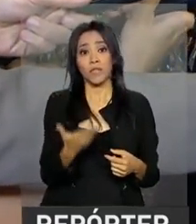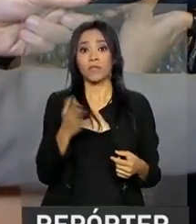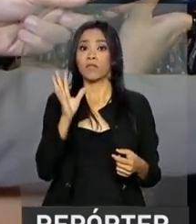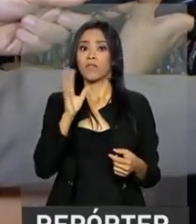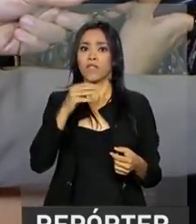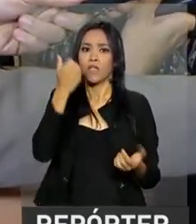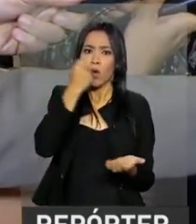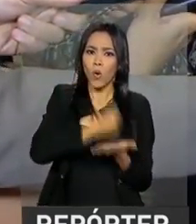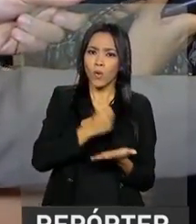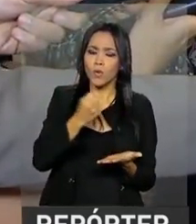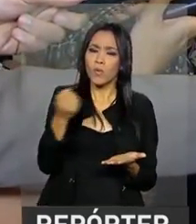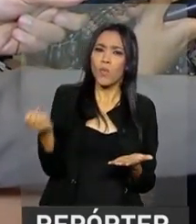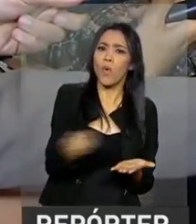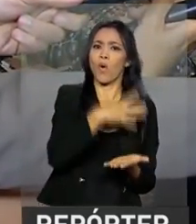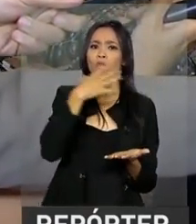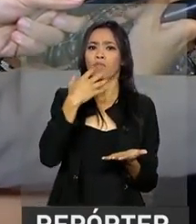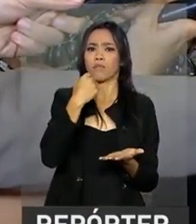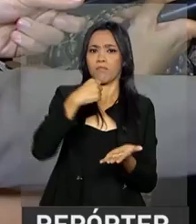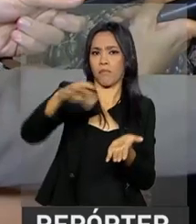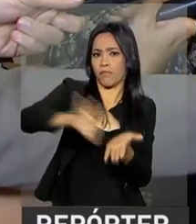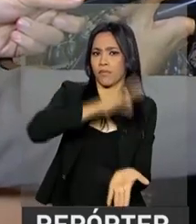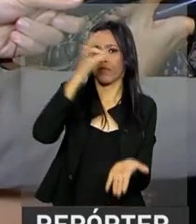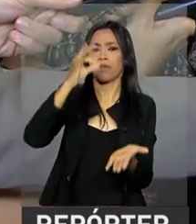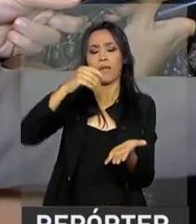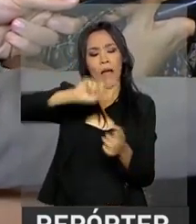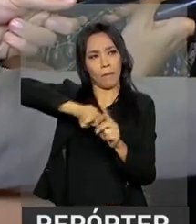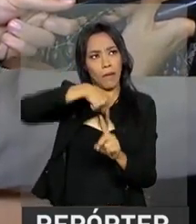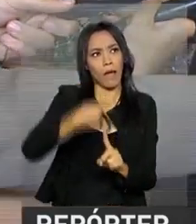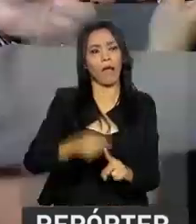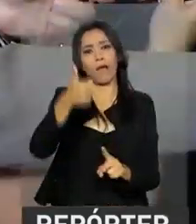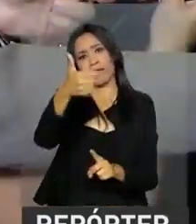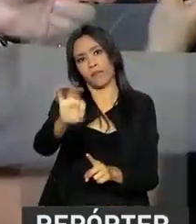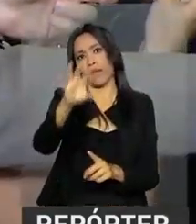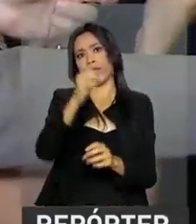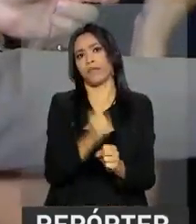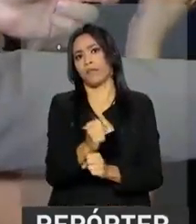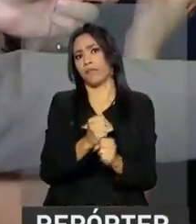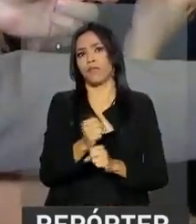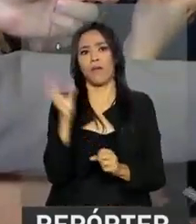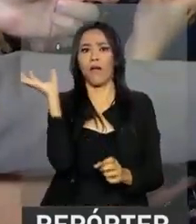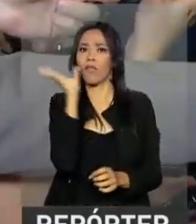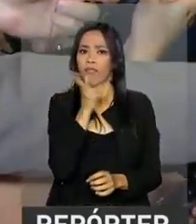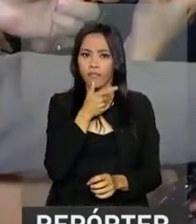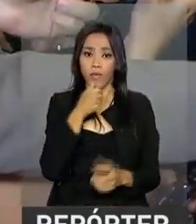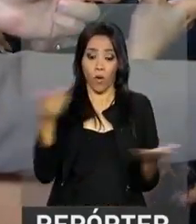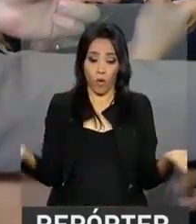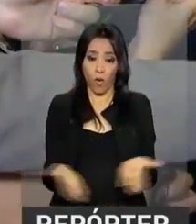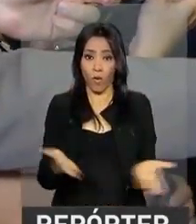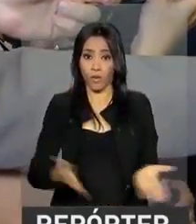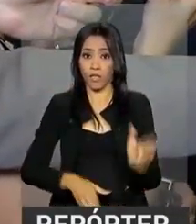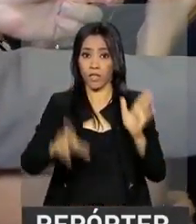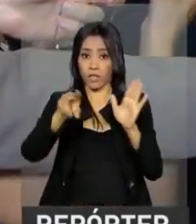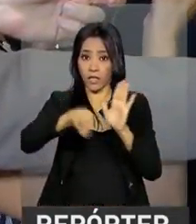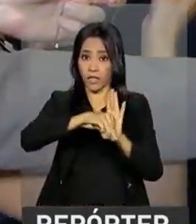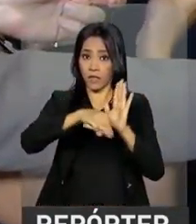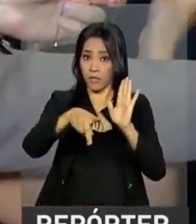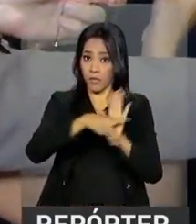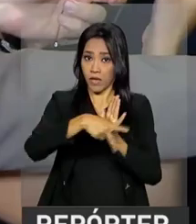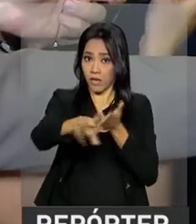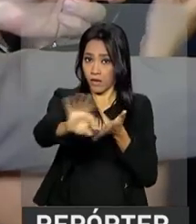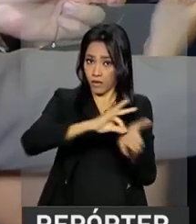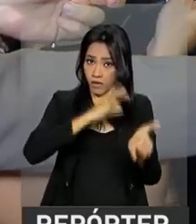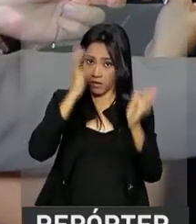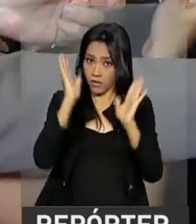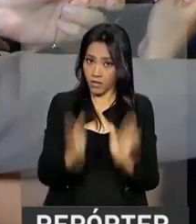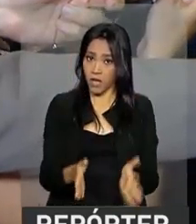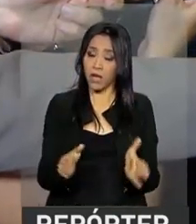mais de anos então veno perío sem que o primeiro esse sido aprovado esta medida hoje sancionada ela vai permitir que